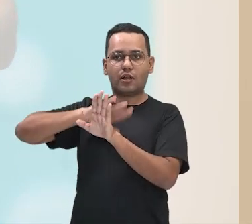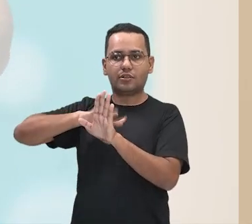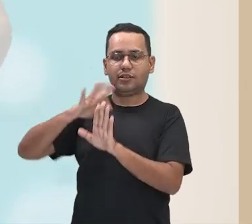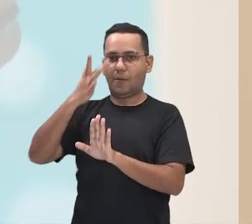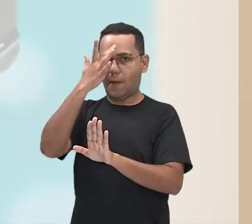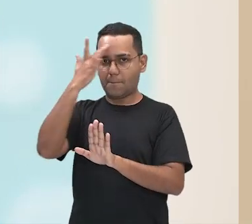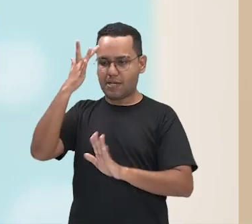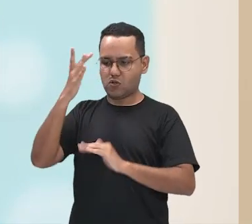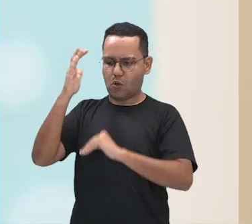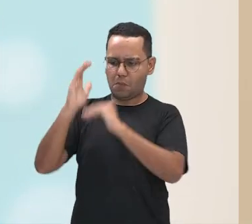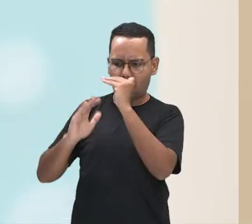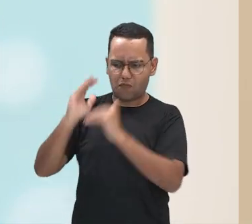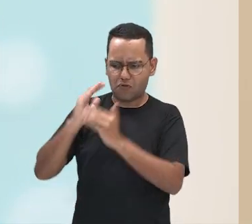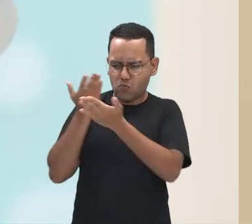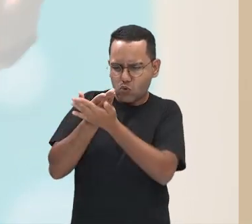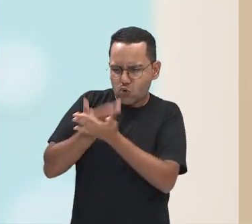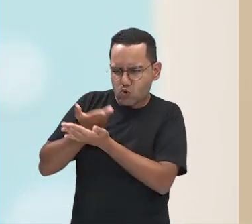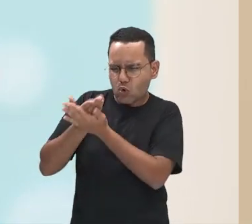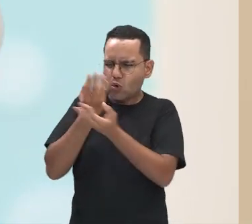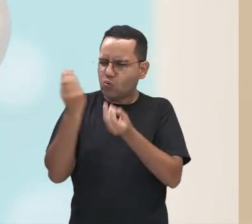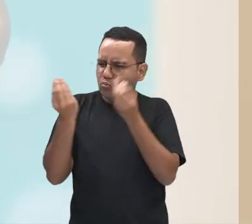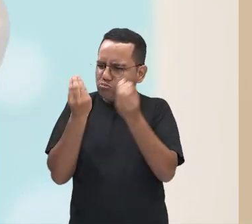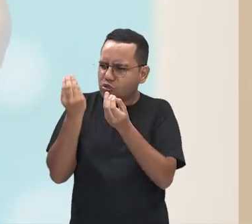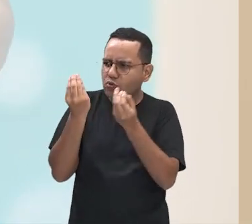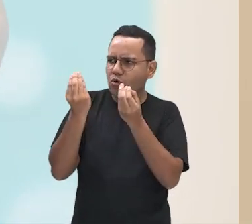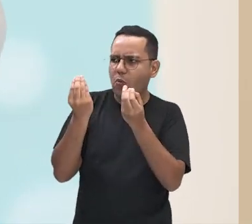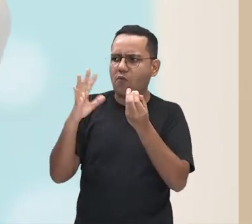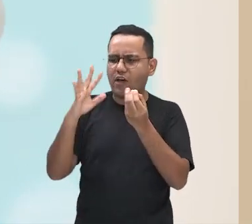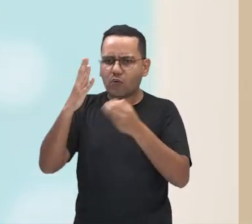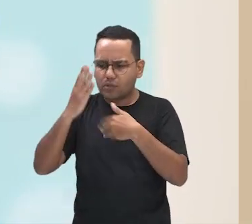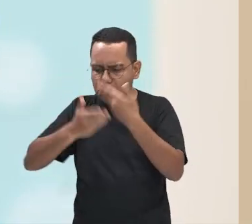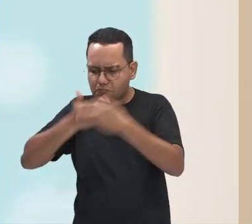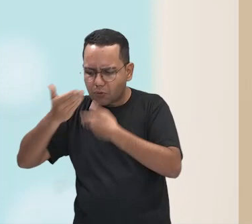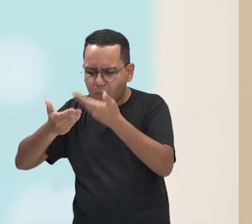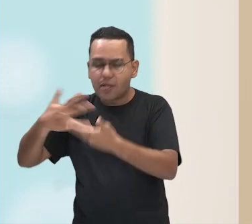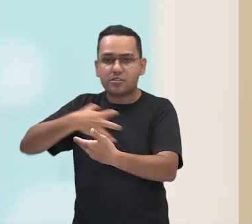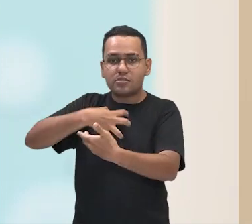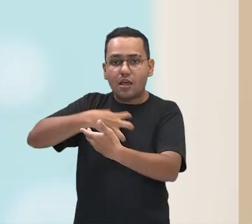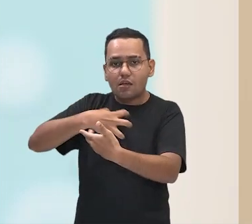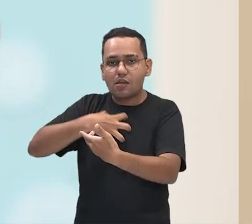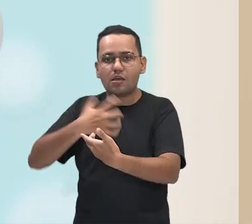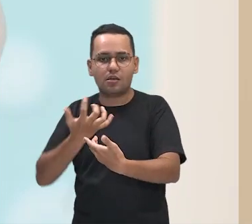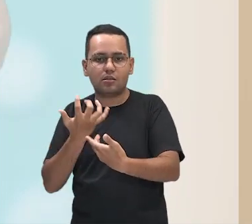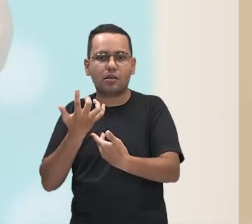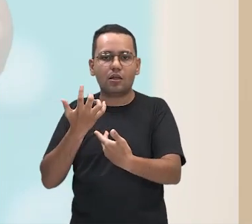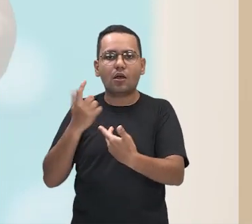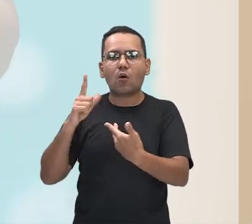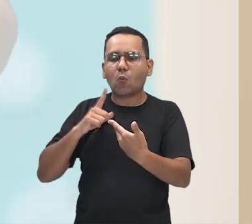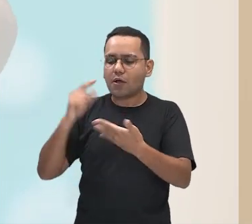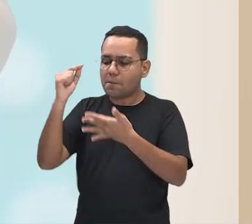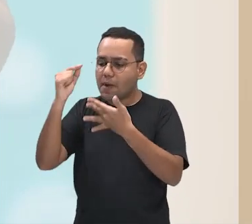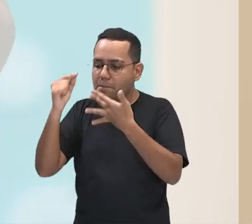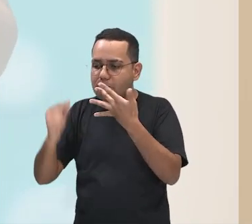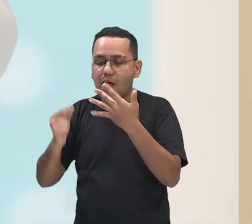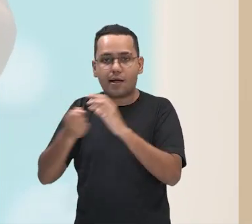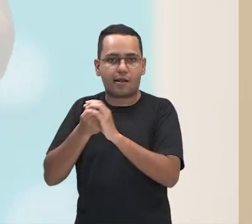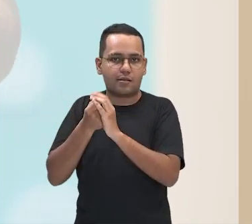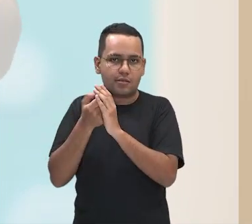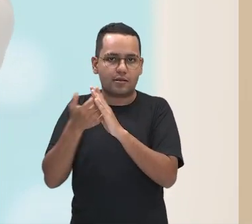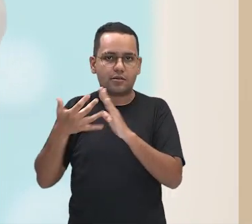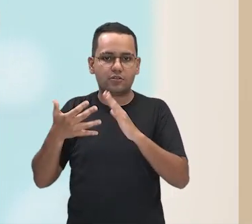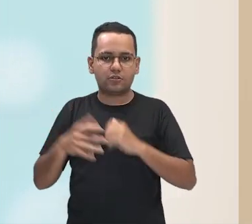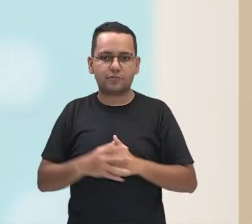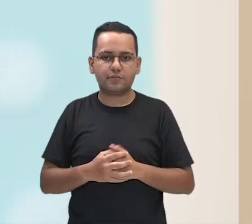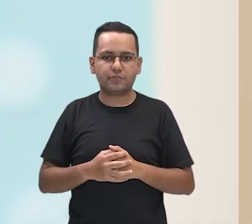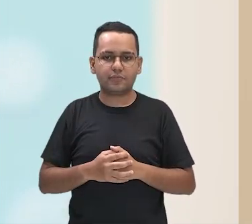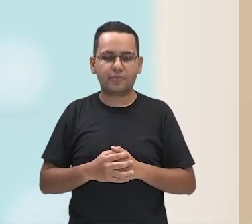estudou como esses recursos tecnológicos eles vão se comportar, quais as possibilidades que eles podem trazer. E é muito importante você entender